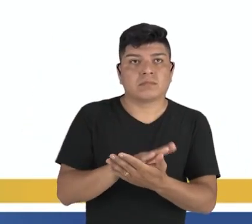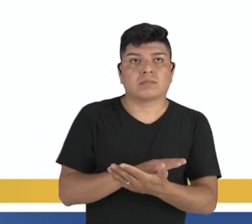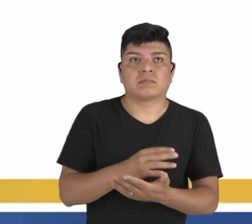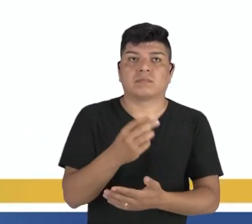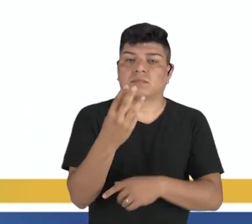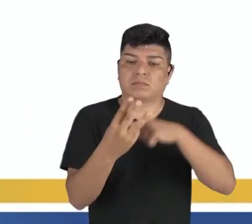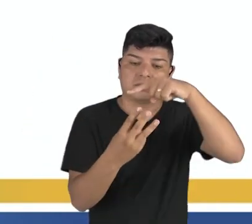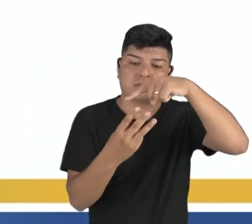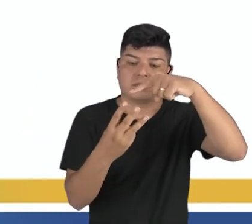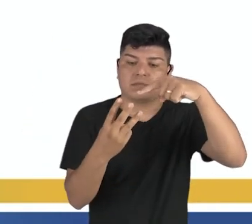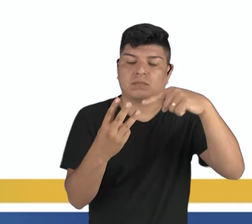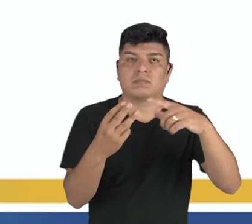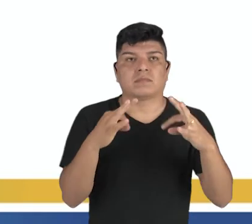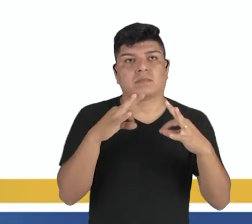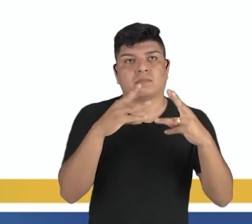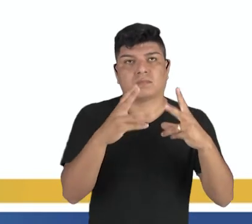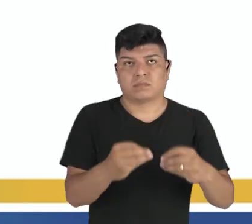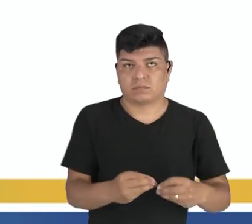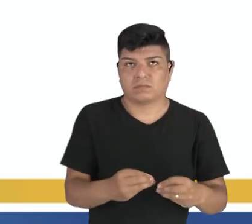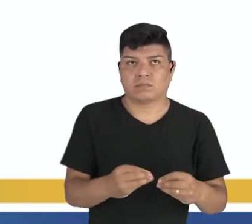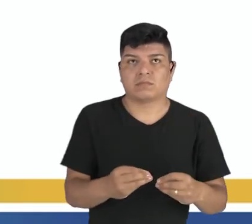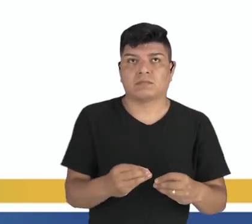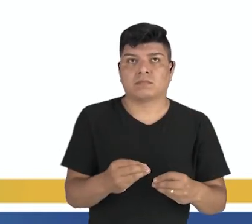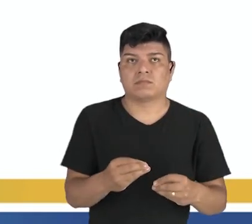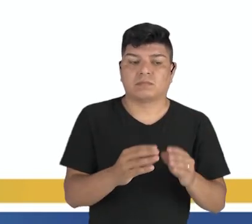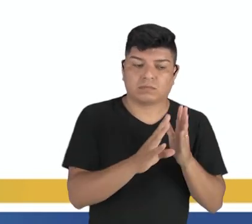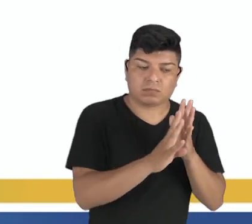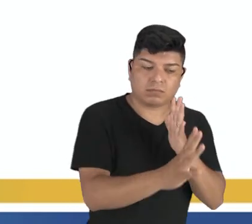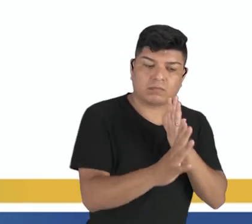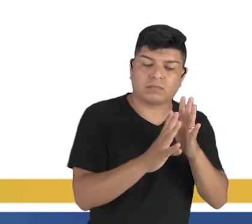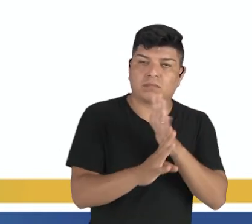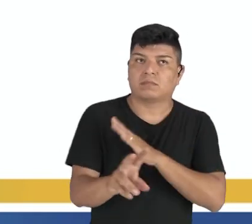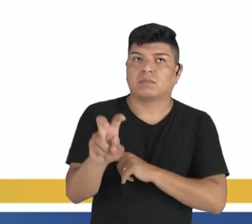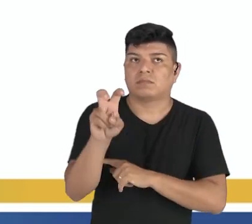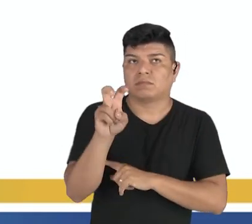3 etapas, todas elas estão compostas de fileiras